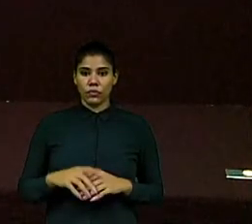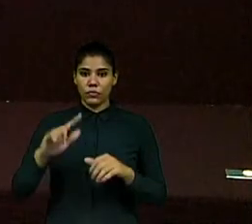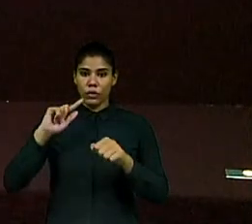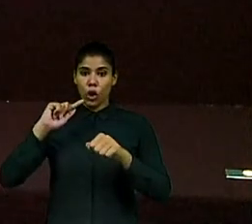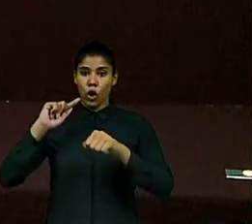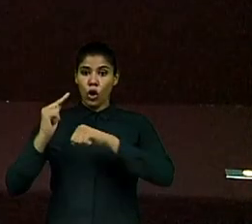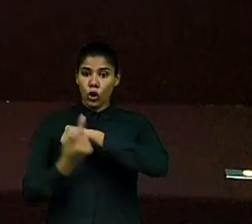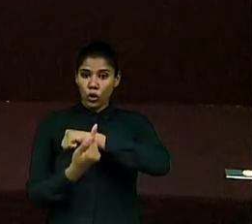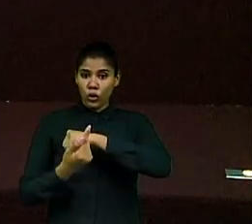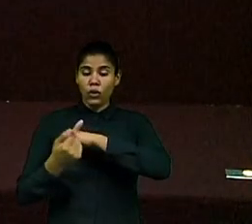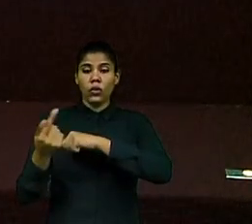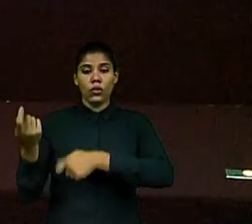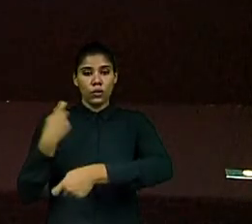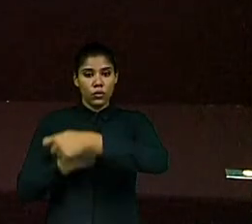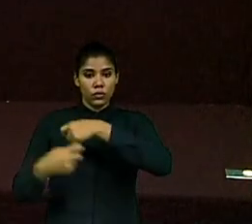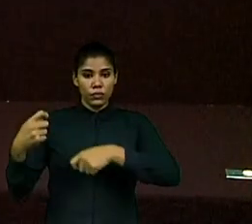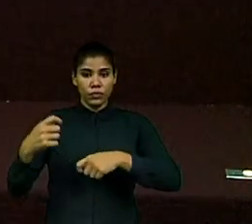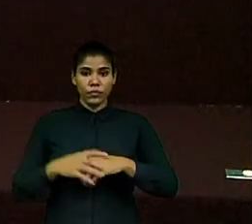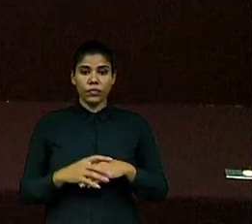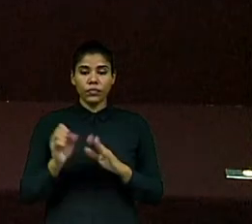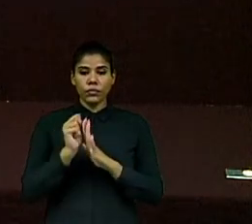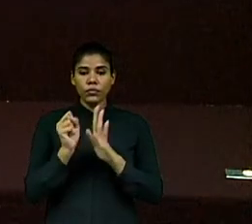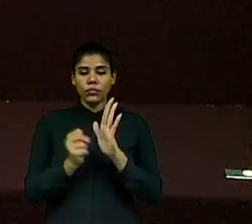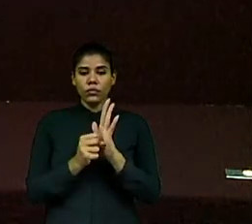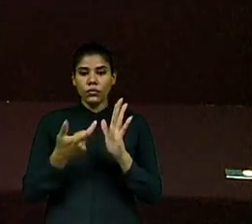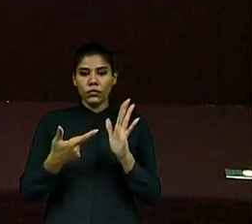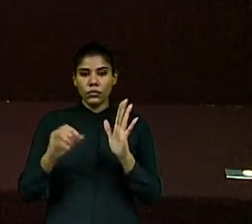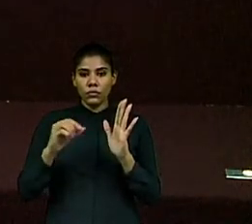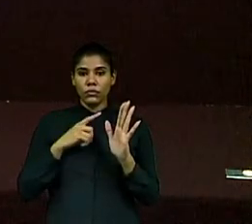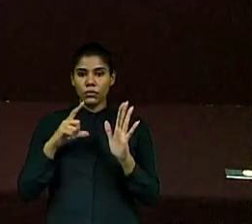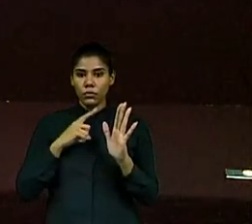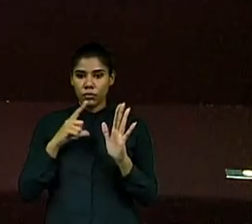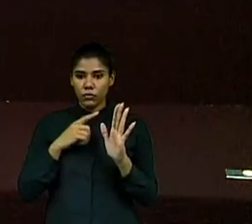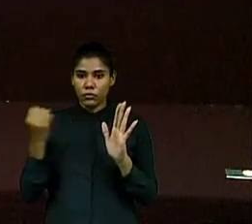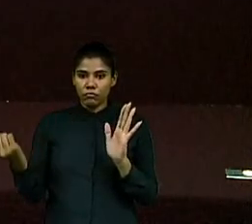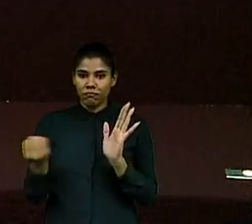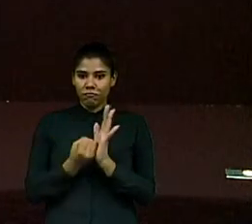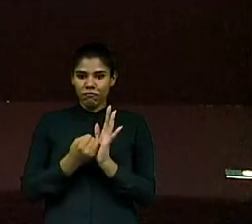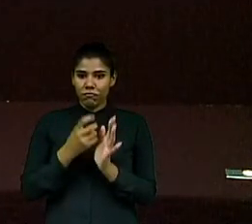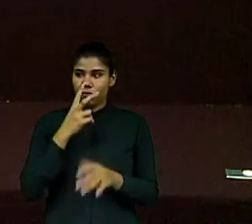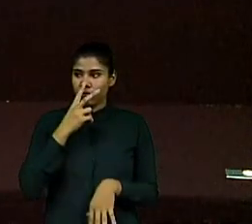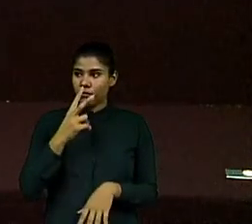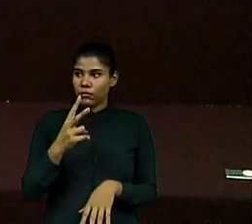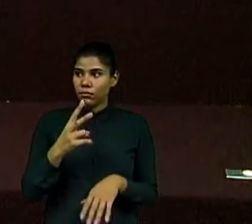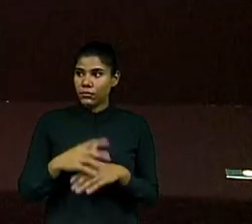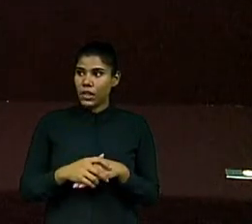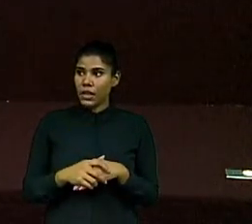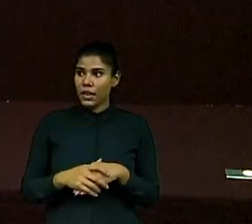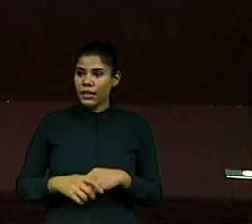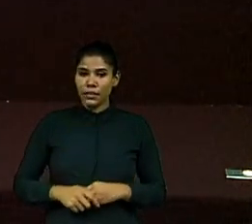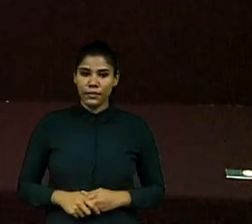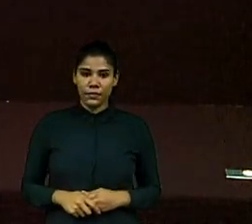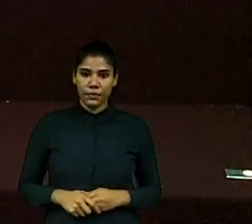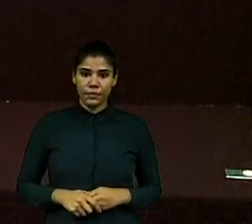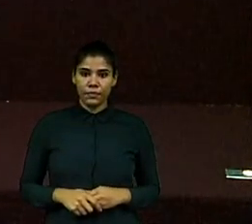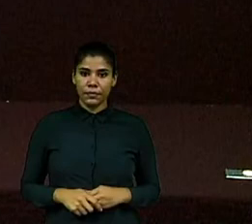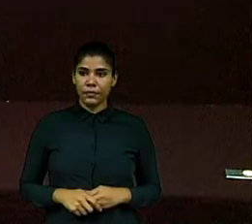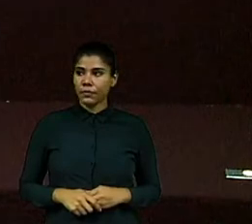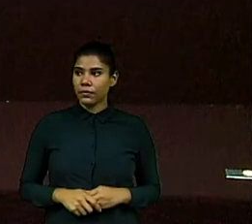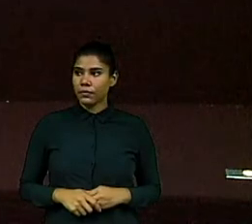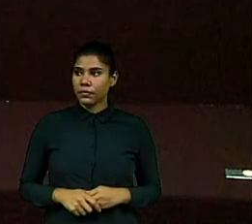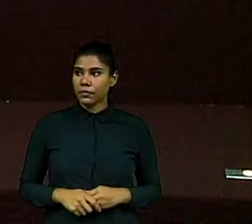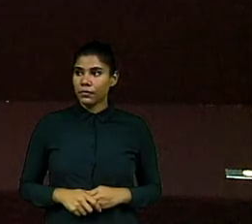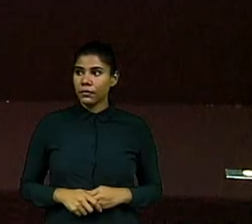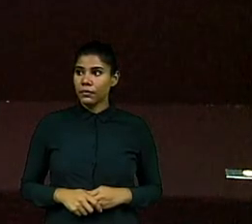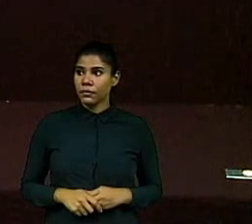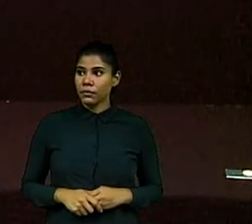Econômica século 20 foi muito marcante mas esse século era um Com certeza e até hoje Muito